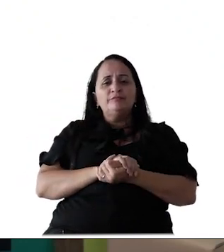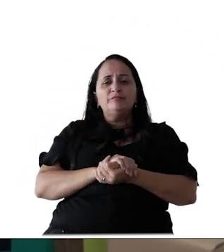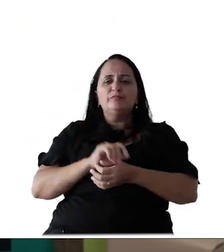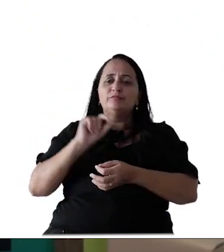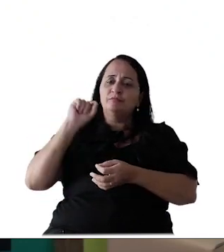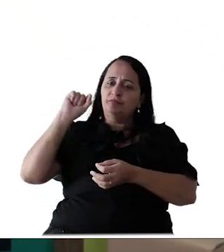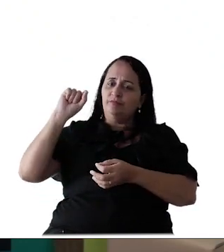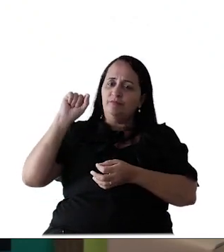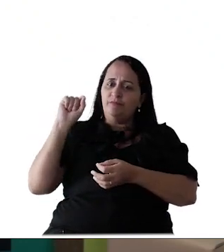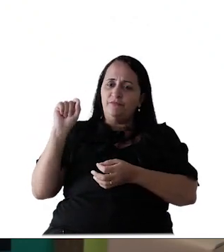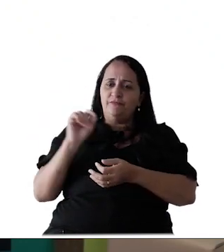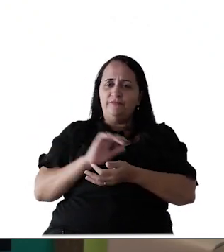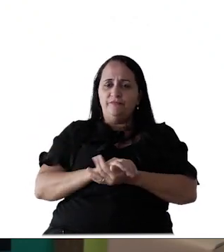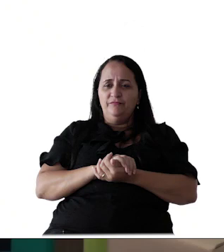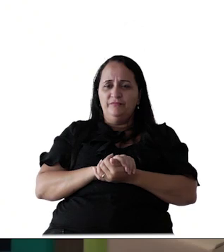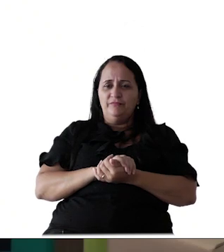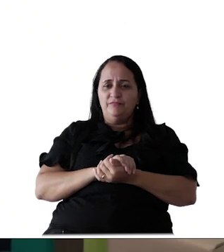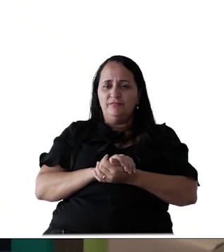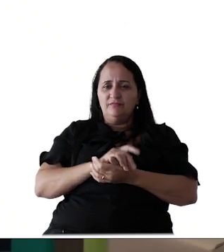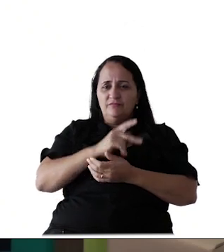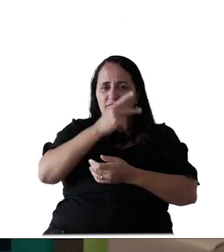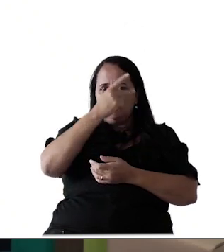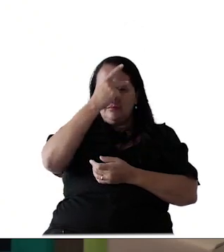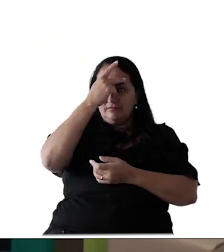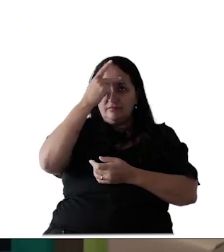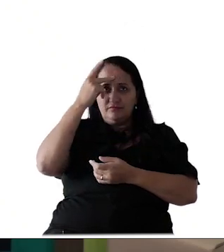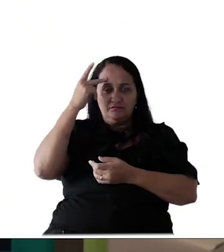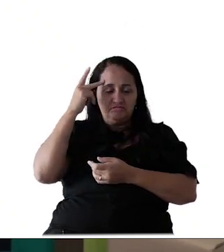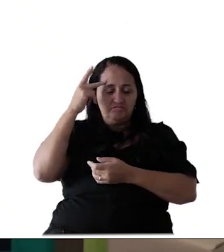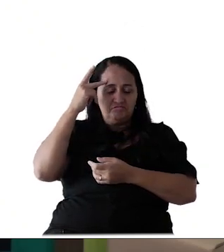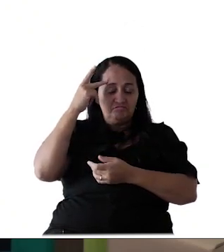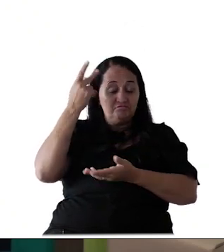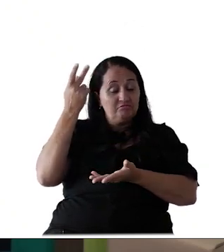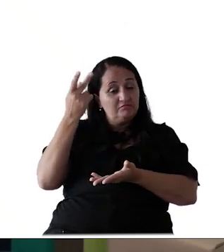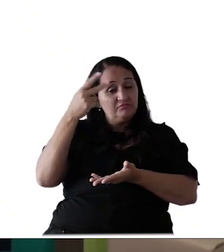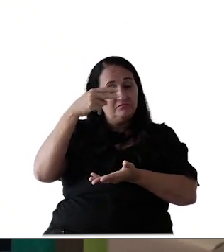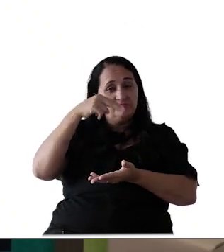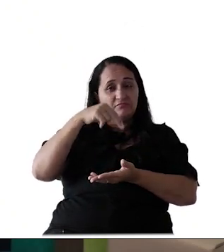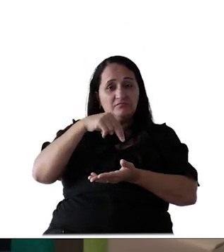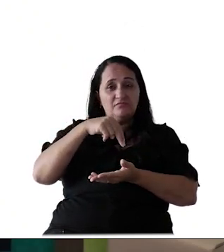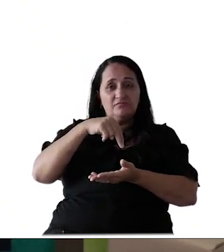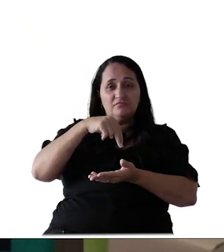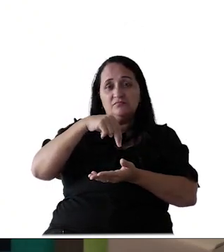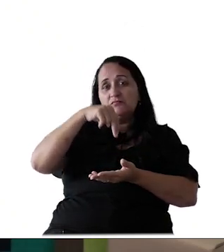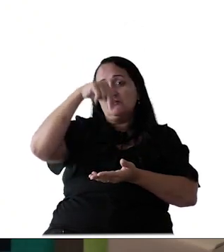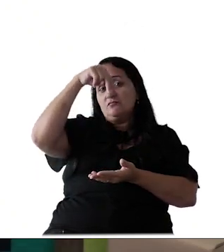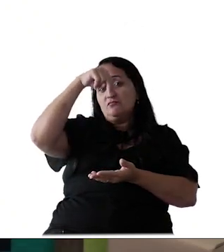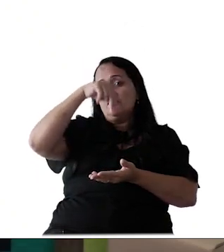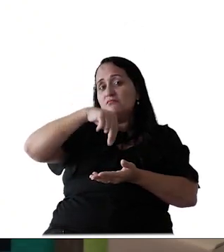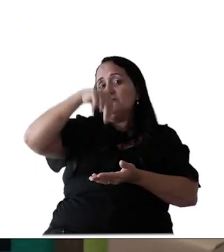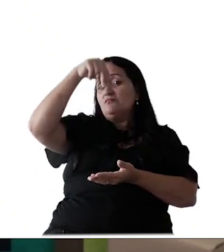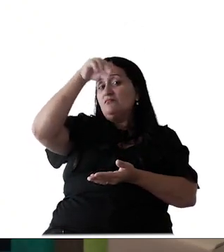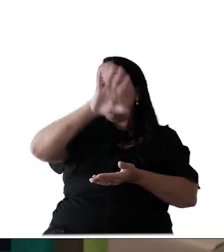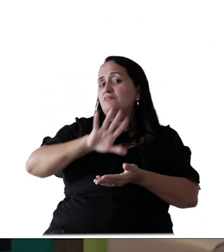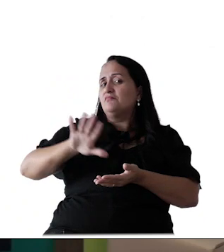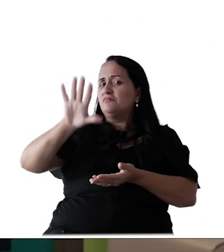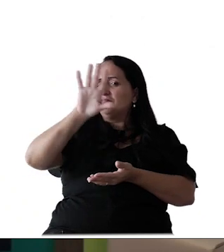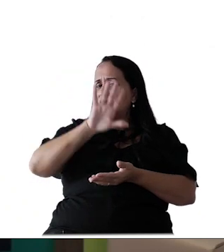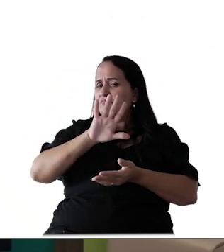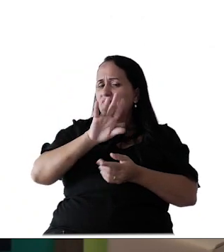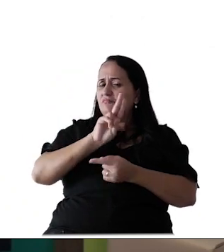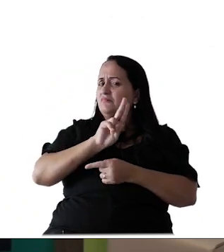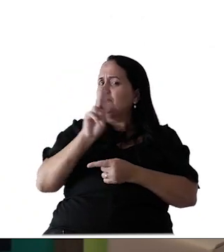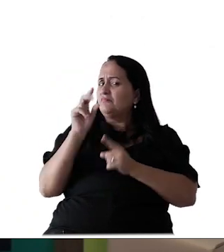acontece? Pessoas, por exemplo, do norte, nordeste, utilizam Aperreado. Puxa, hoje eu